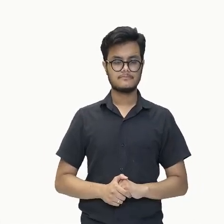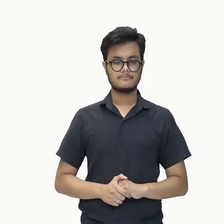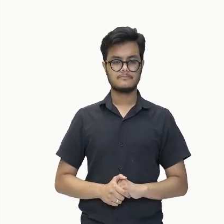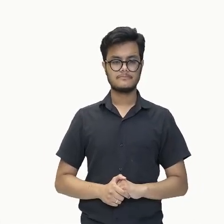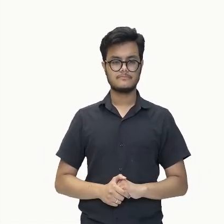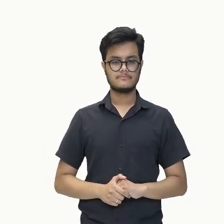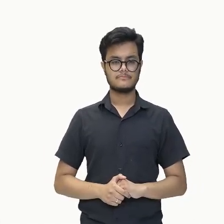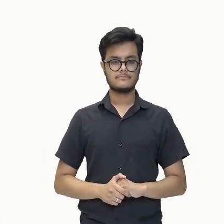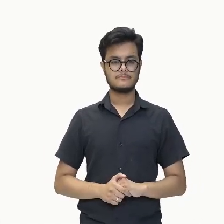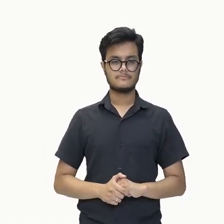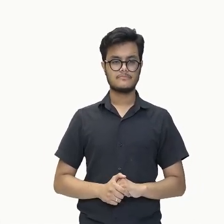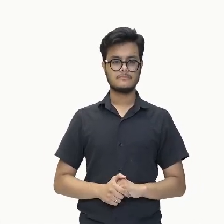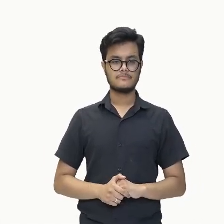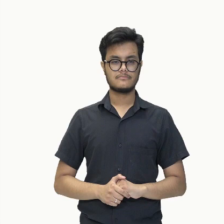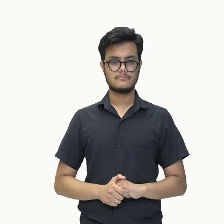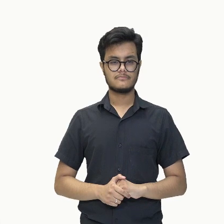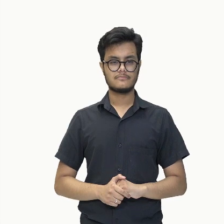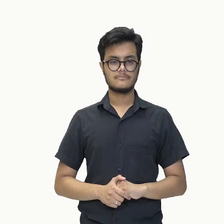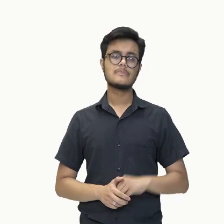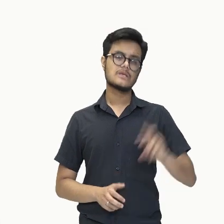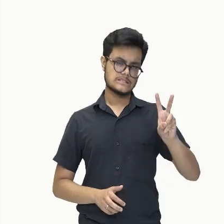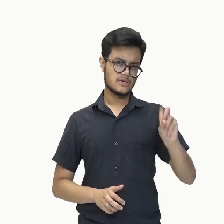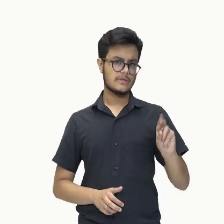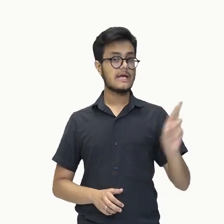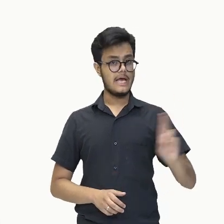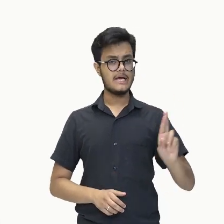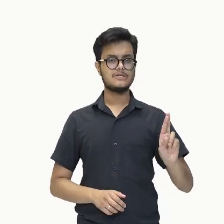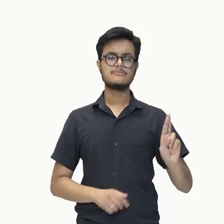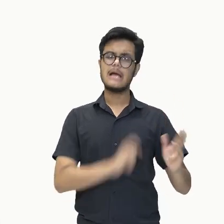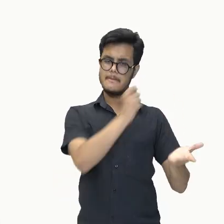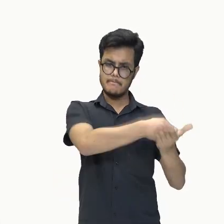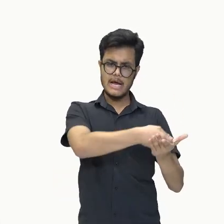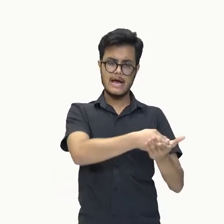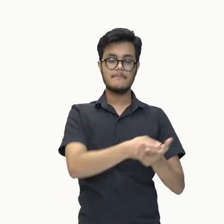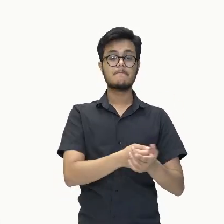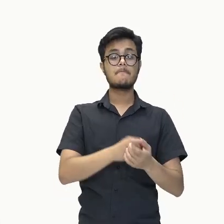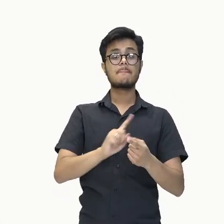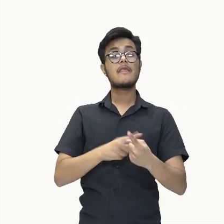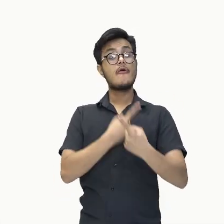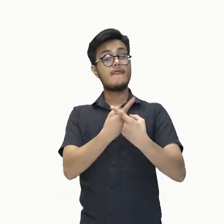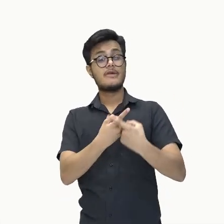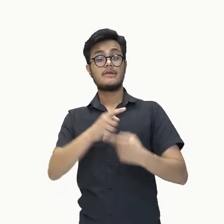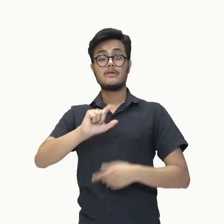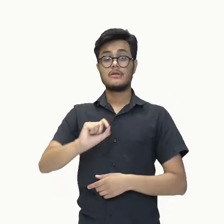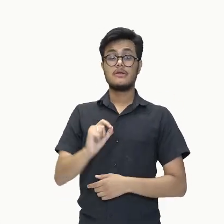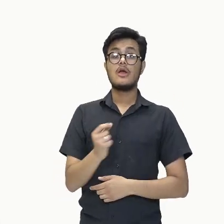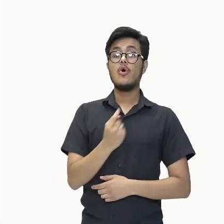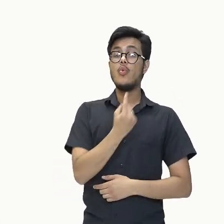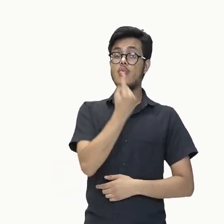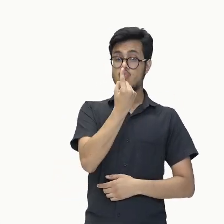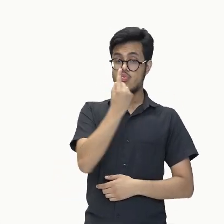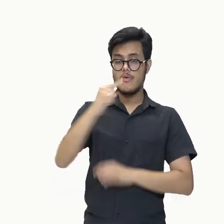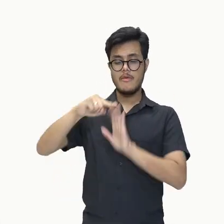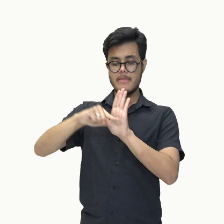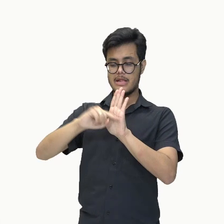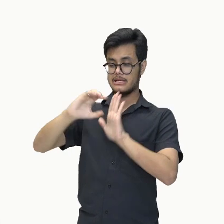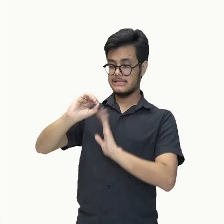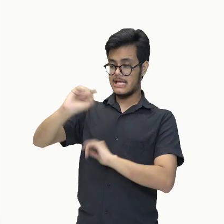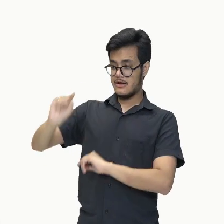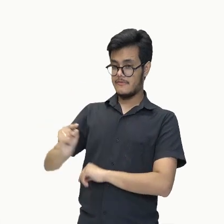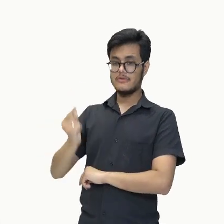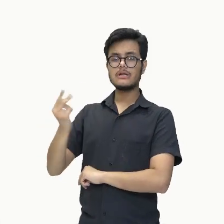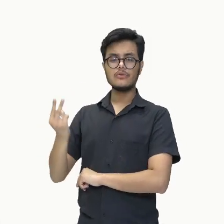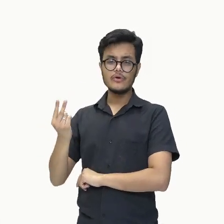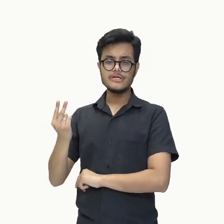quanto? 50, né? Que multiplica 1 menos